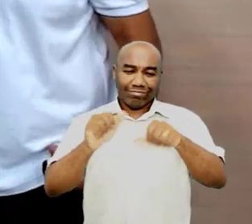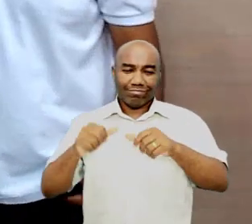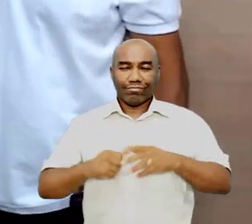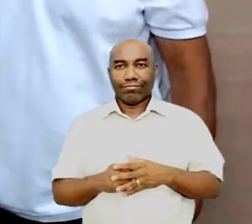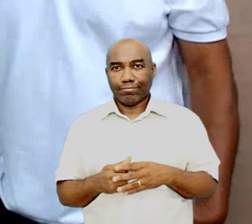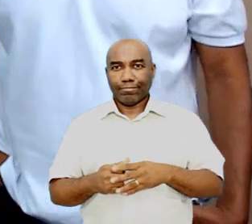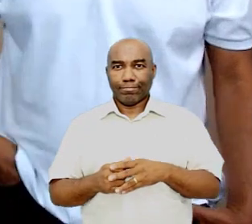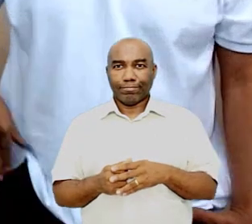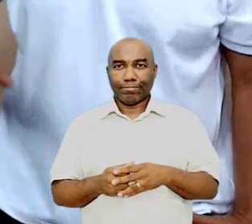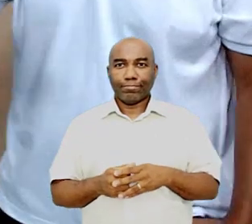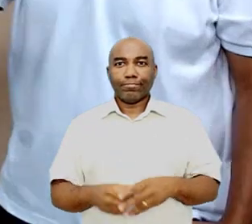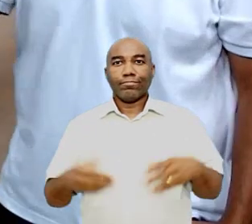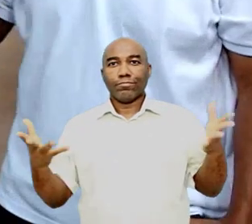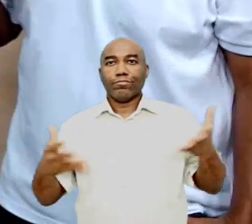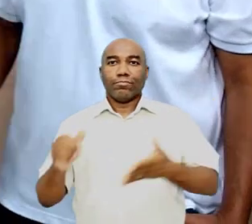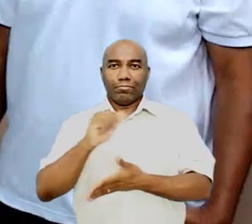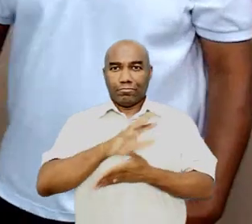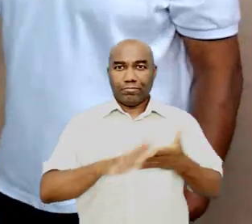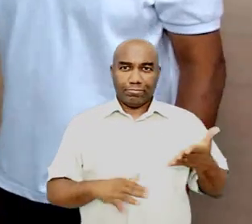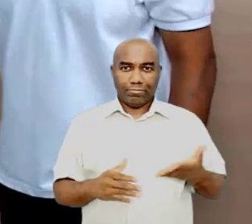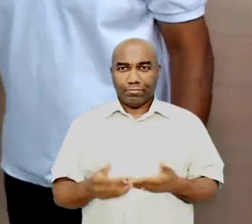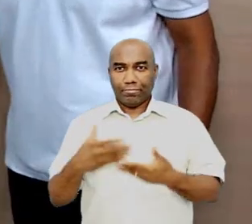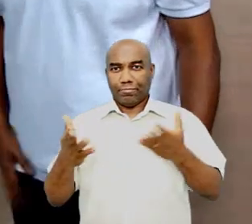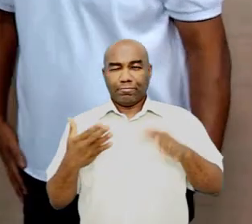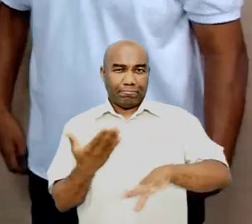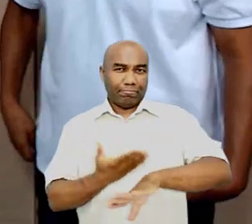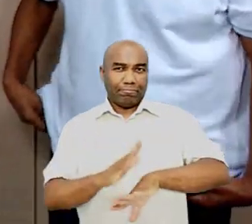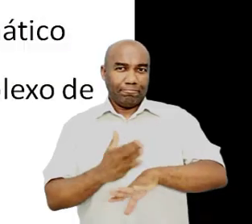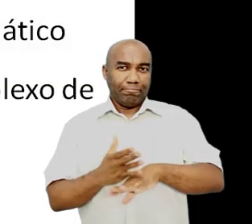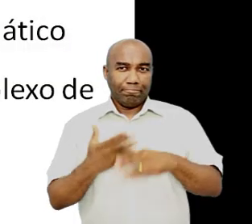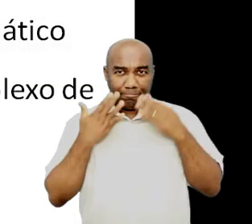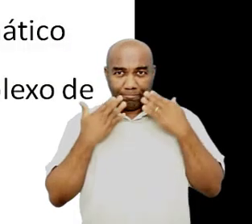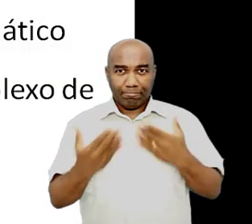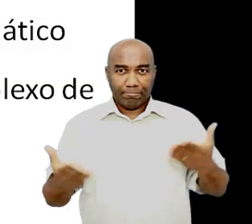Exercício. Professor, de cara. Então, vamos lá.